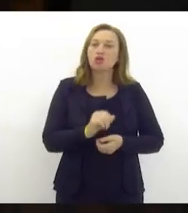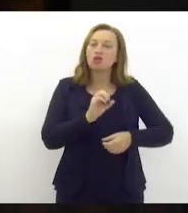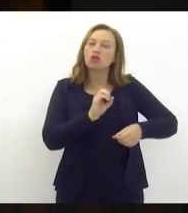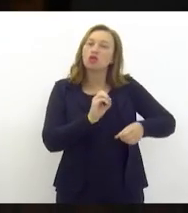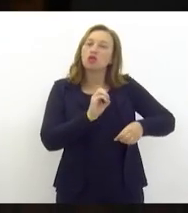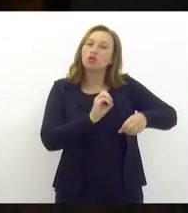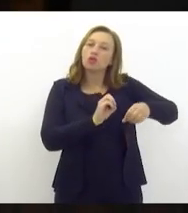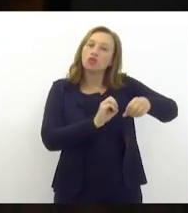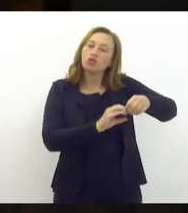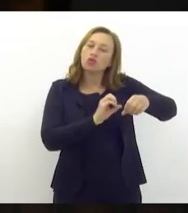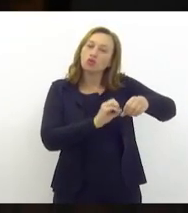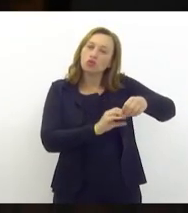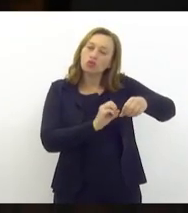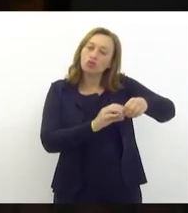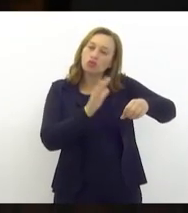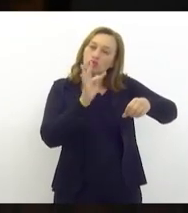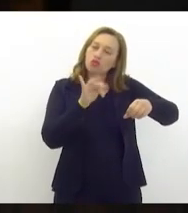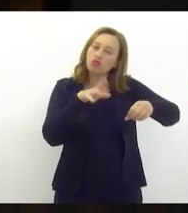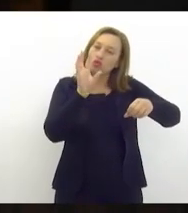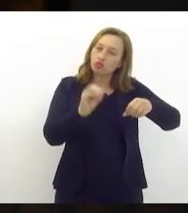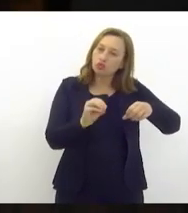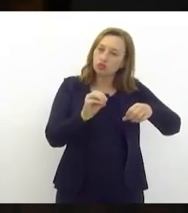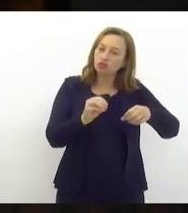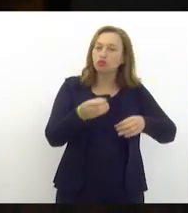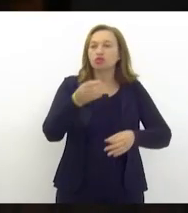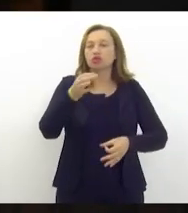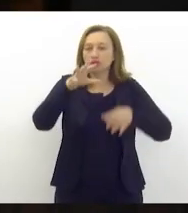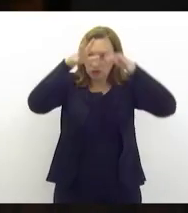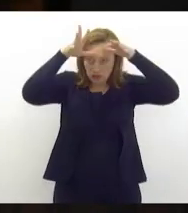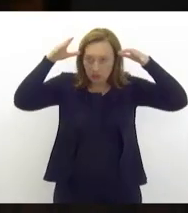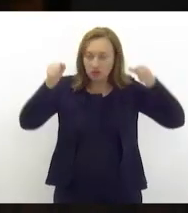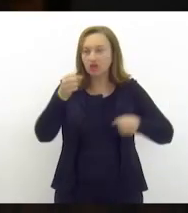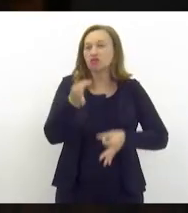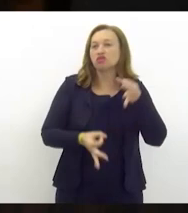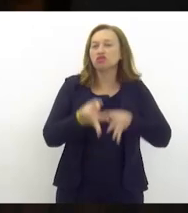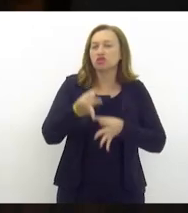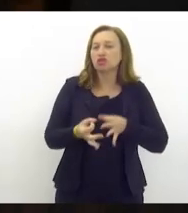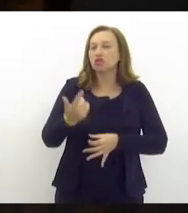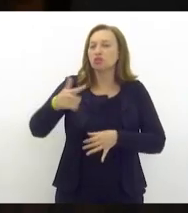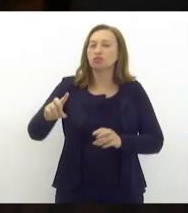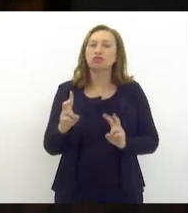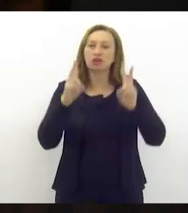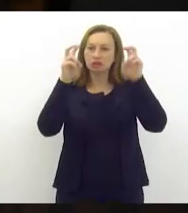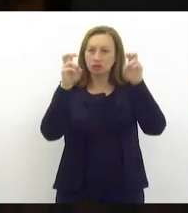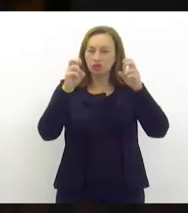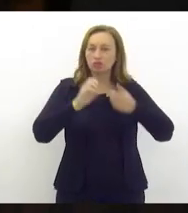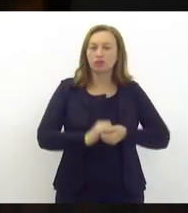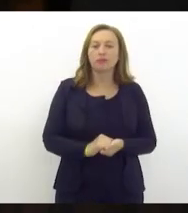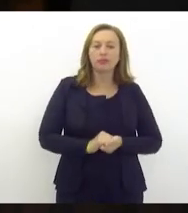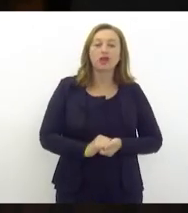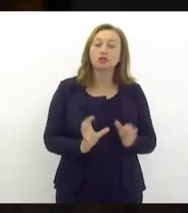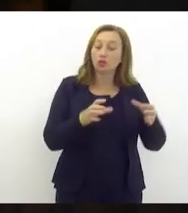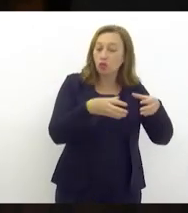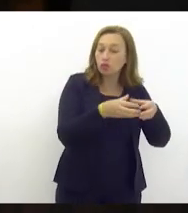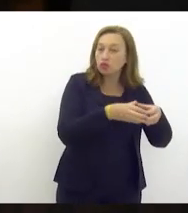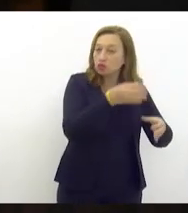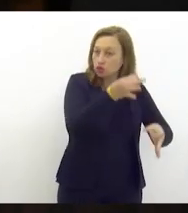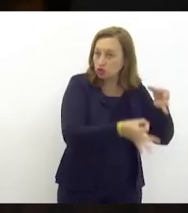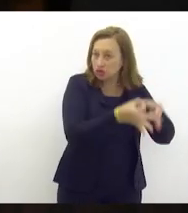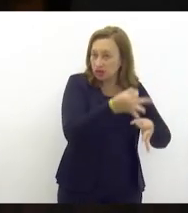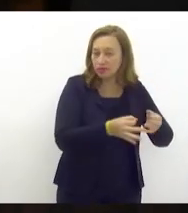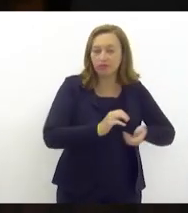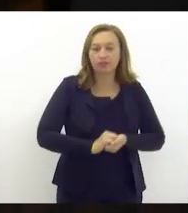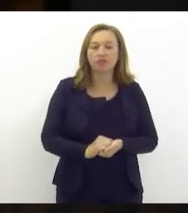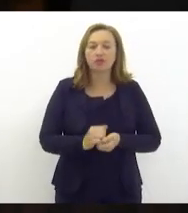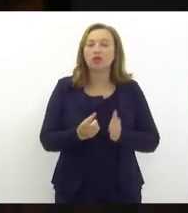do Tribunal de Justiça, FETJ, e dá outras providências. Pendendo de pareceres das comissões de Constituição e